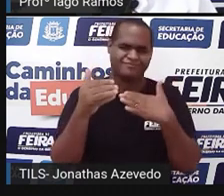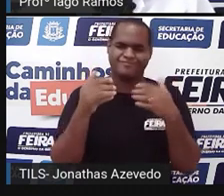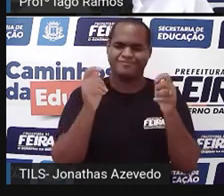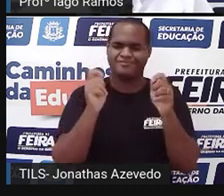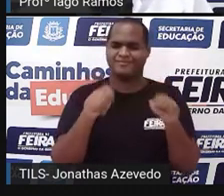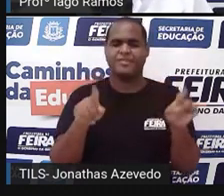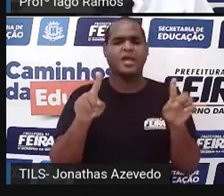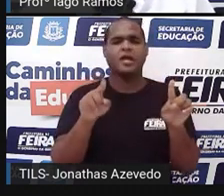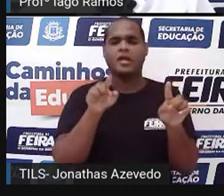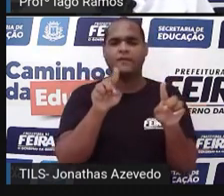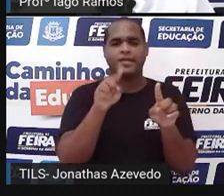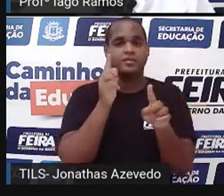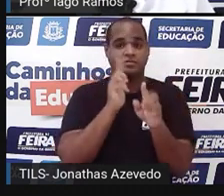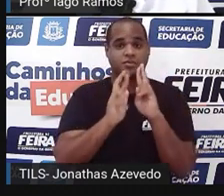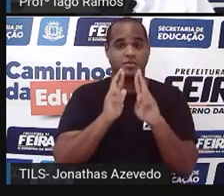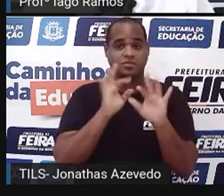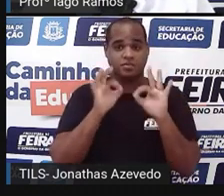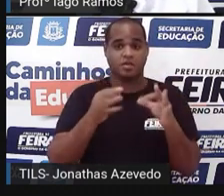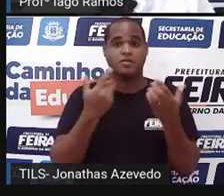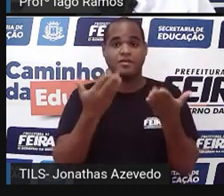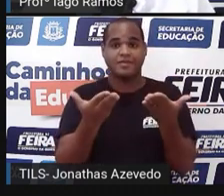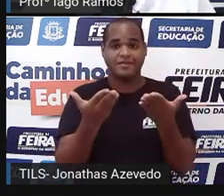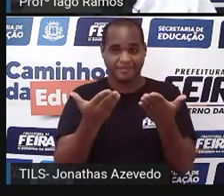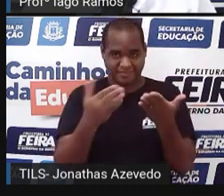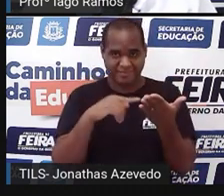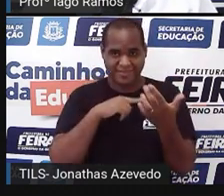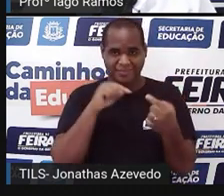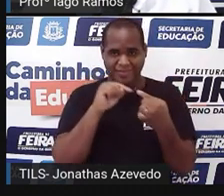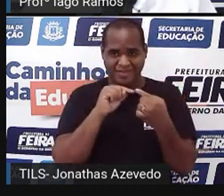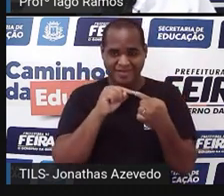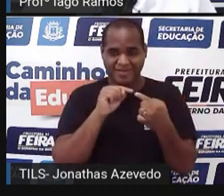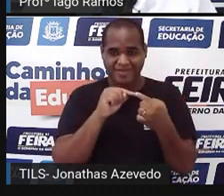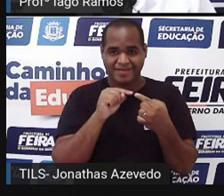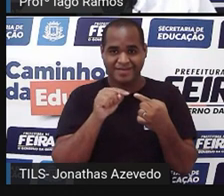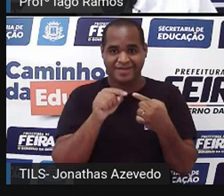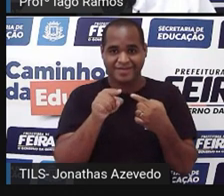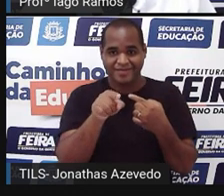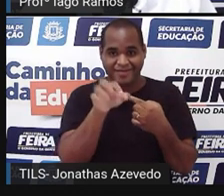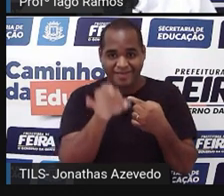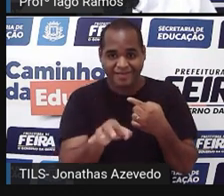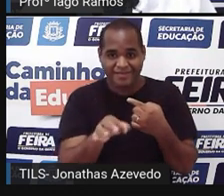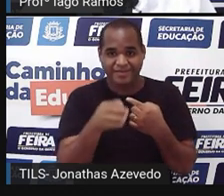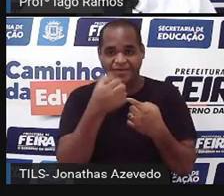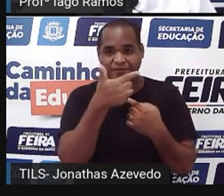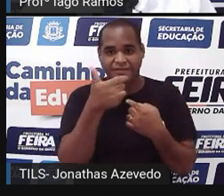veja se o seu resultado foi esse aqui olha só exatamente